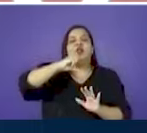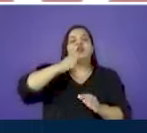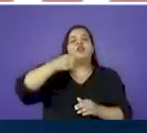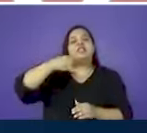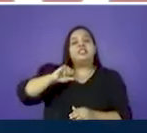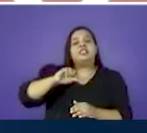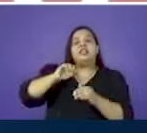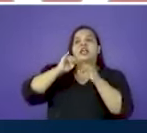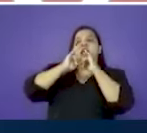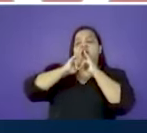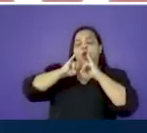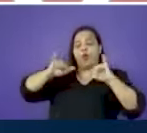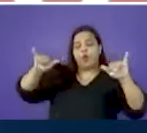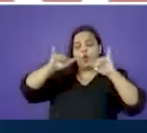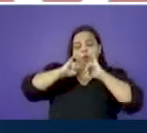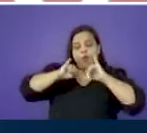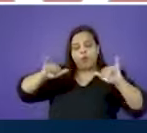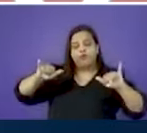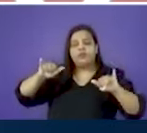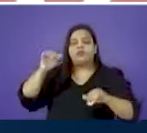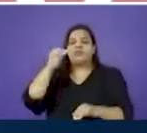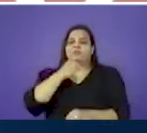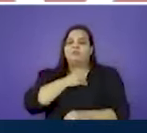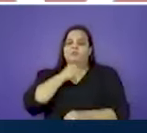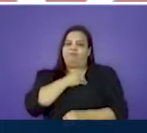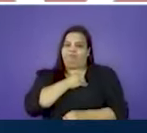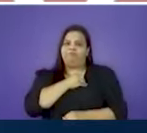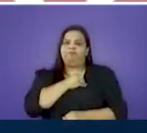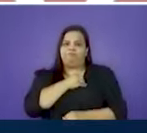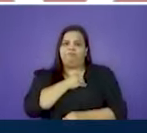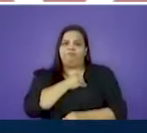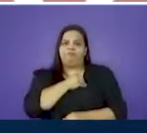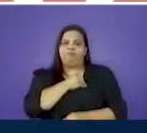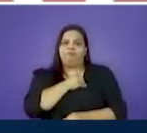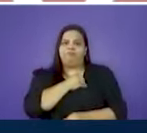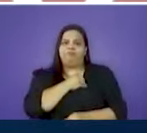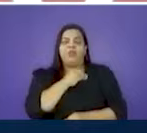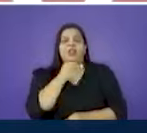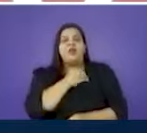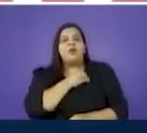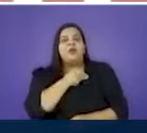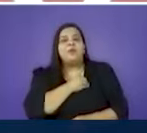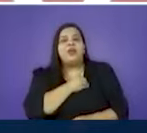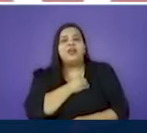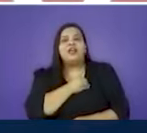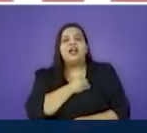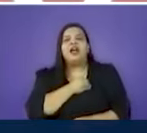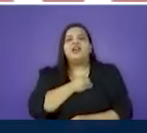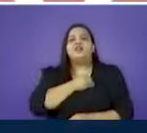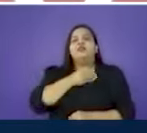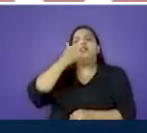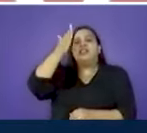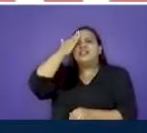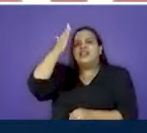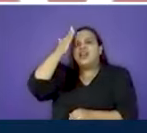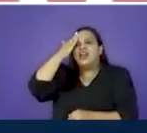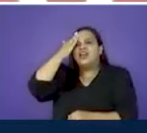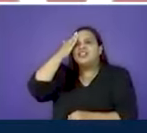confessarmos os nossos pecados. O pecado é reconhecido, o pecado